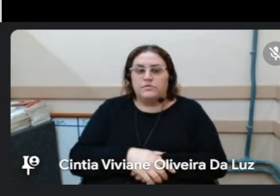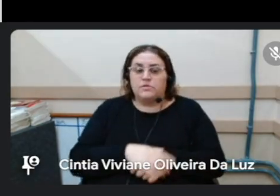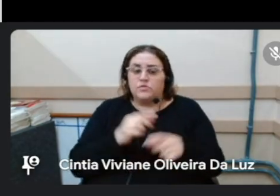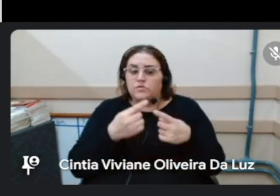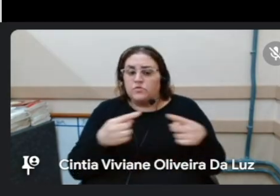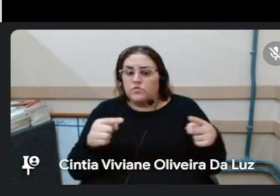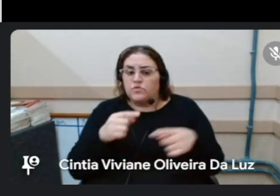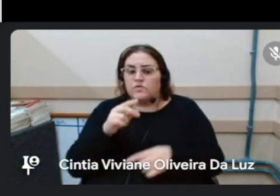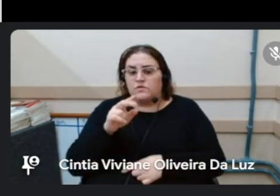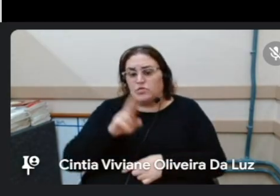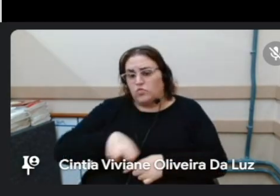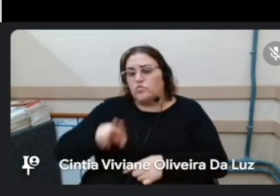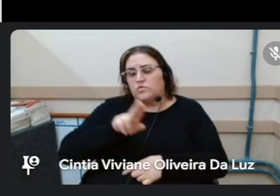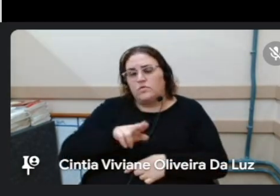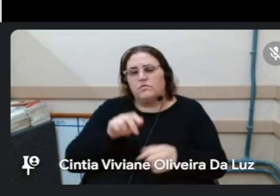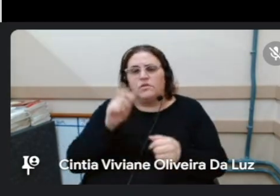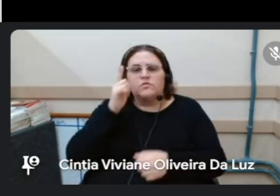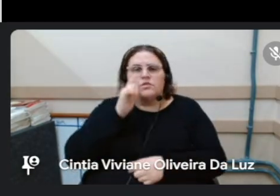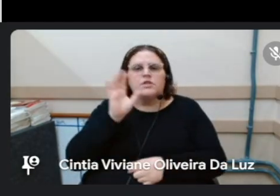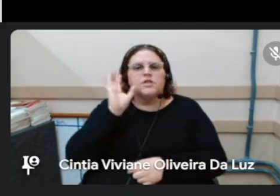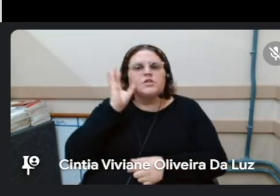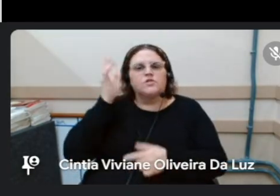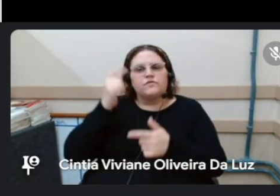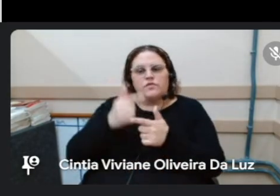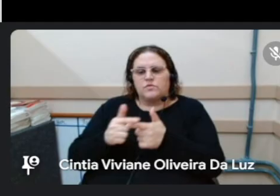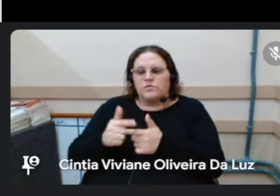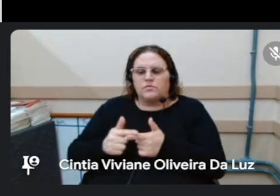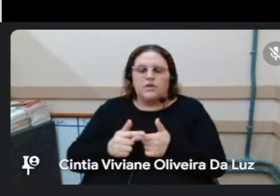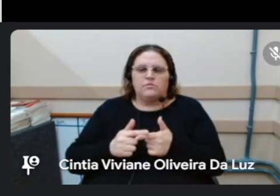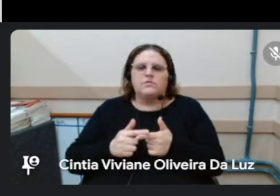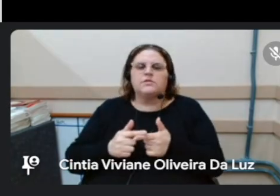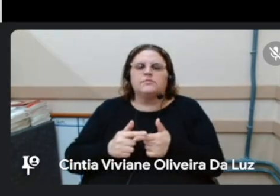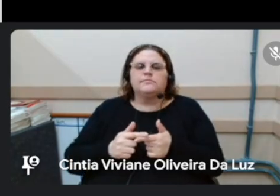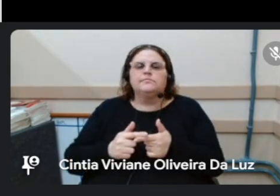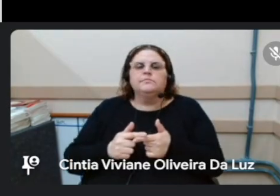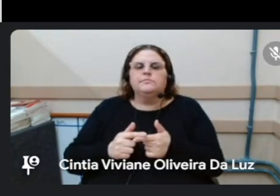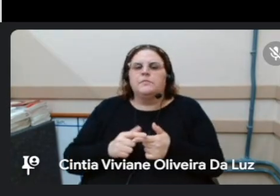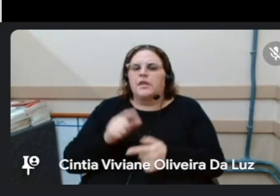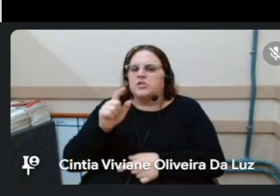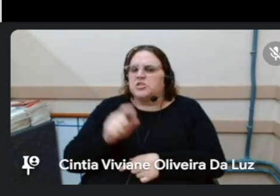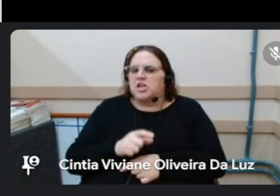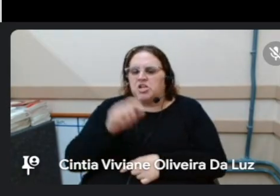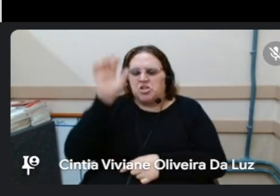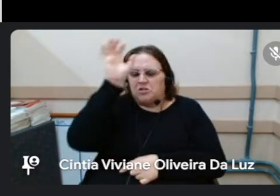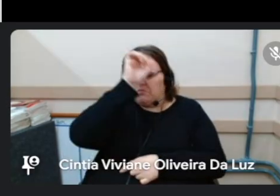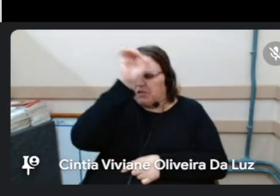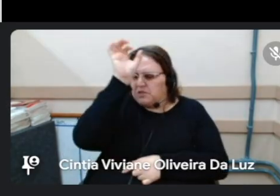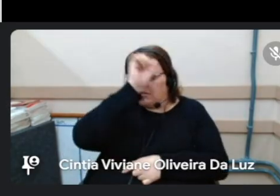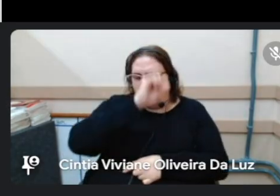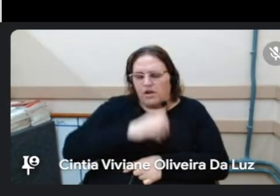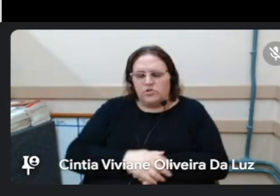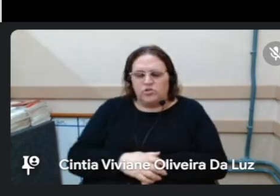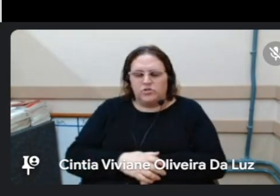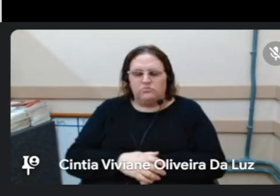poder resolver os seus problemas eh seja de aprendizagem de de de influência né